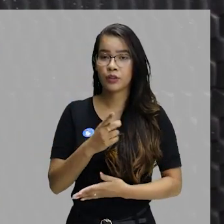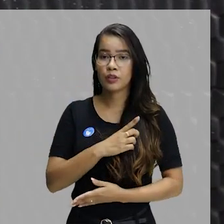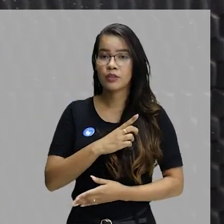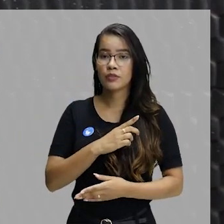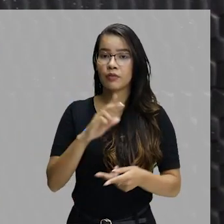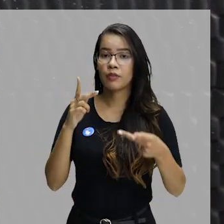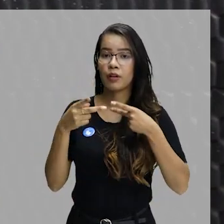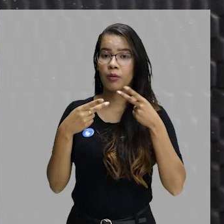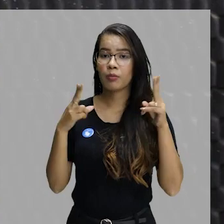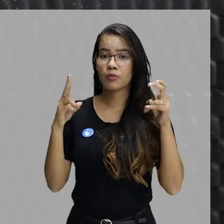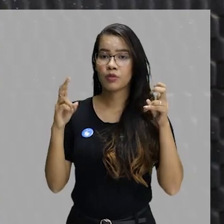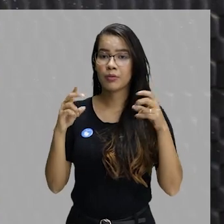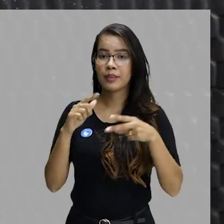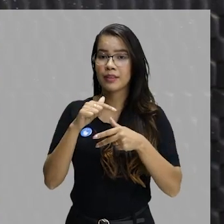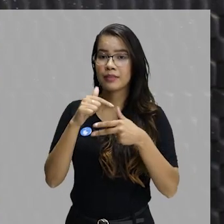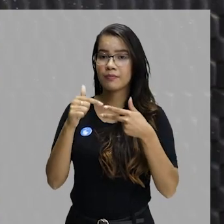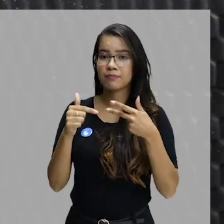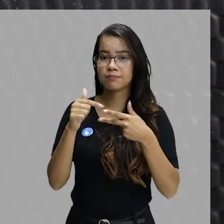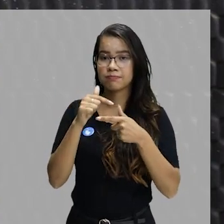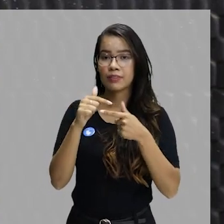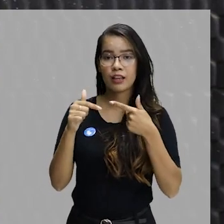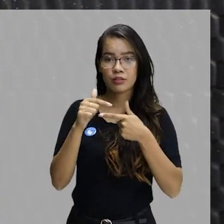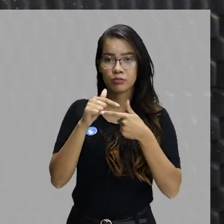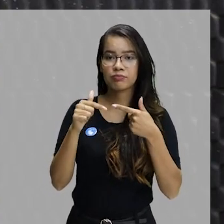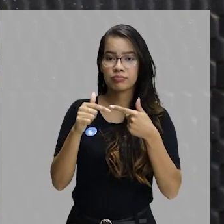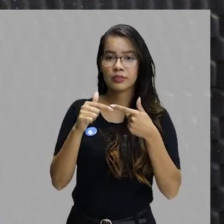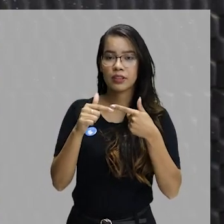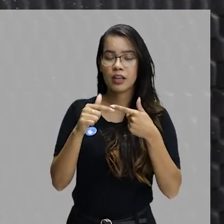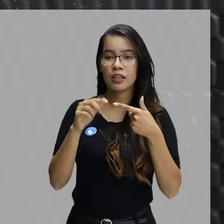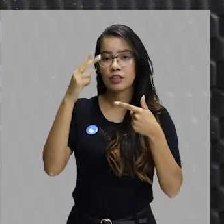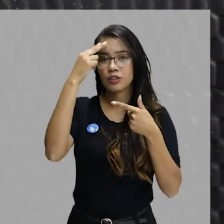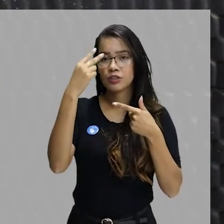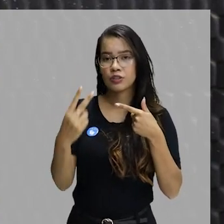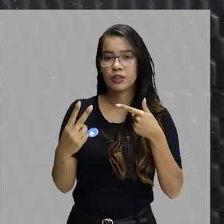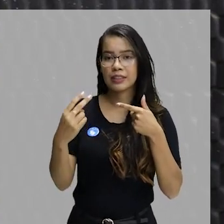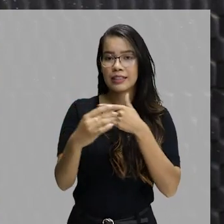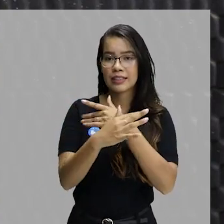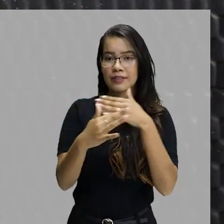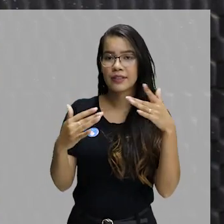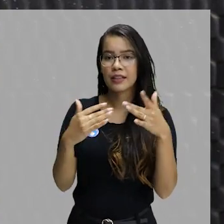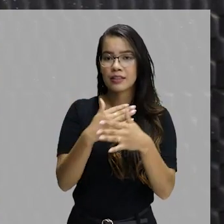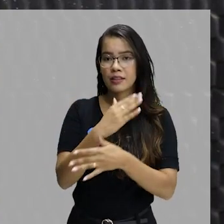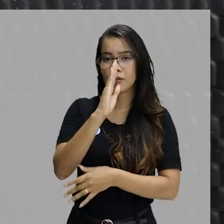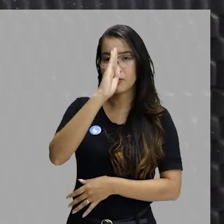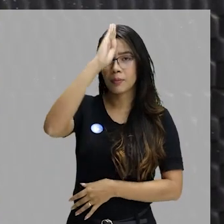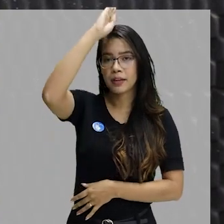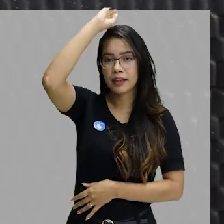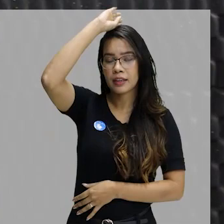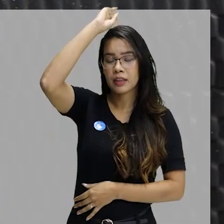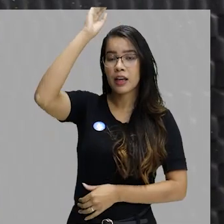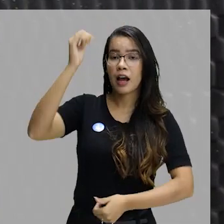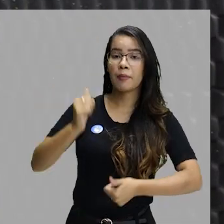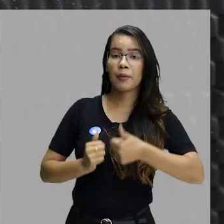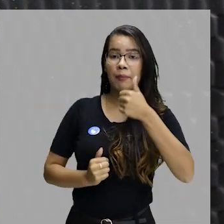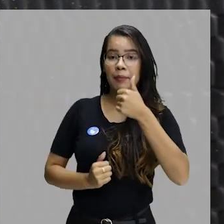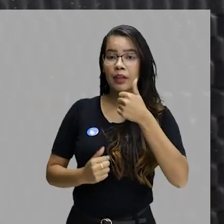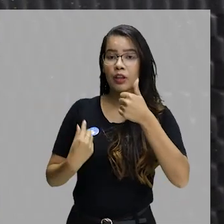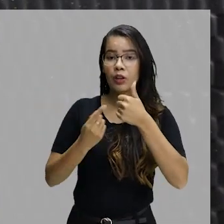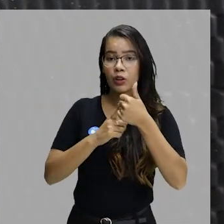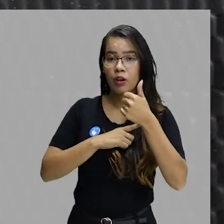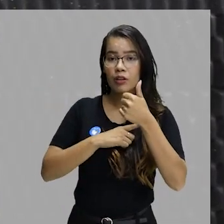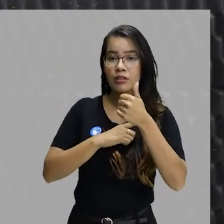segunda parte da história da civilização romana. Na primeira parte, nós